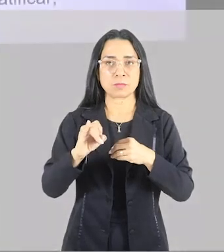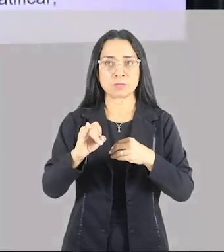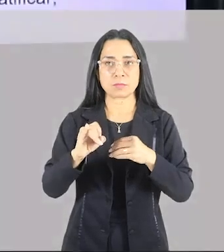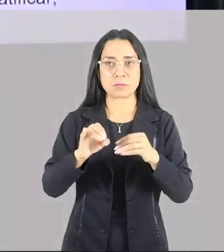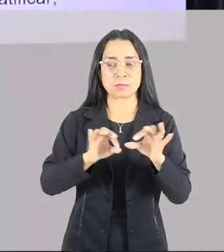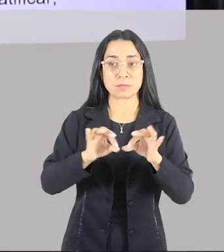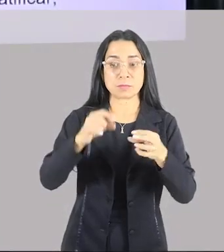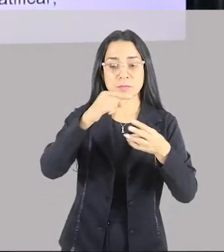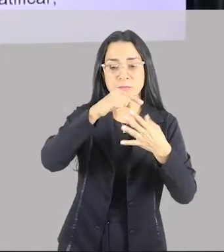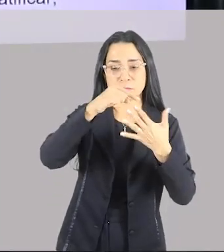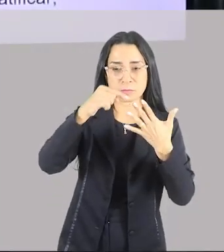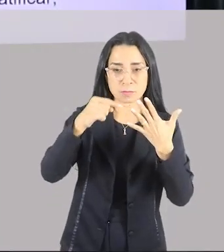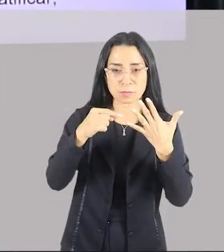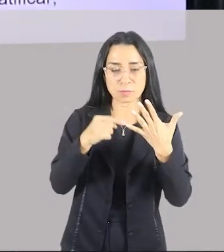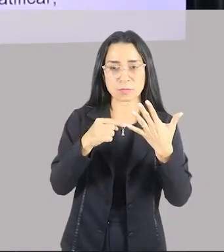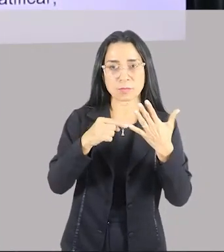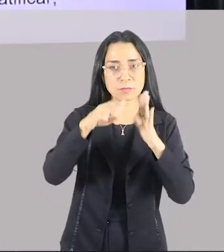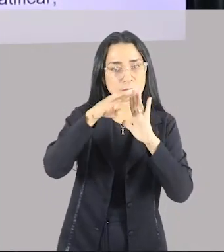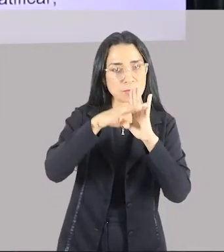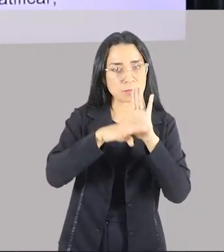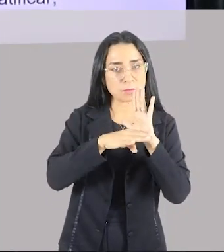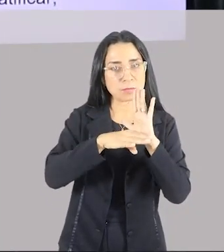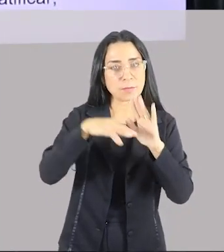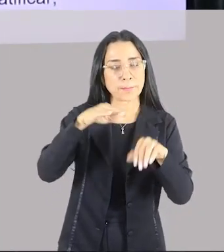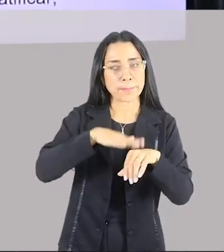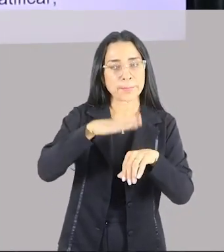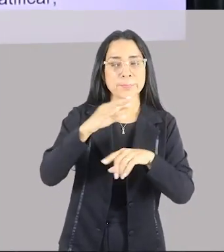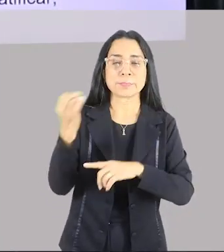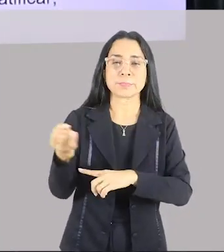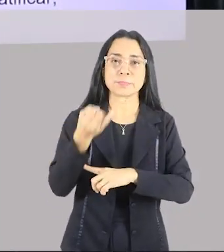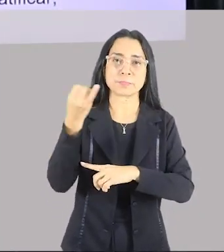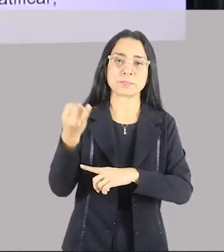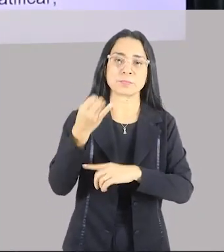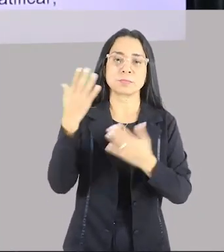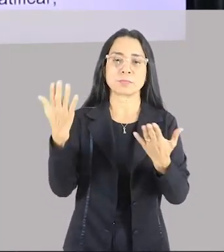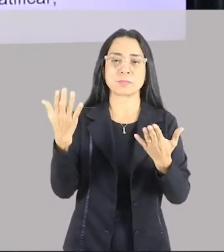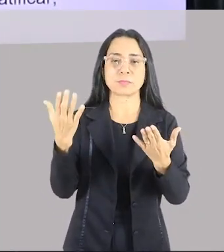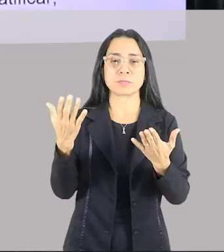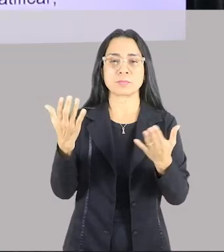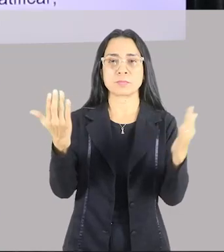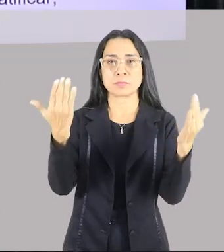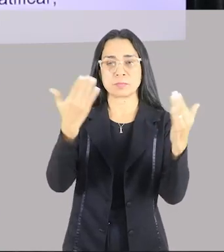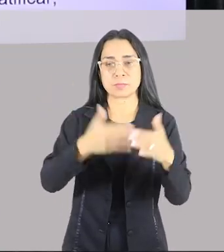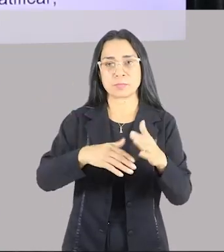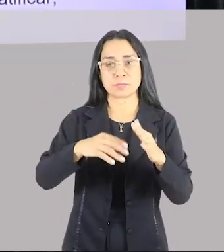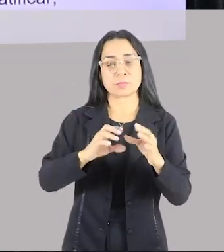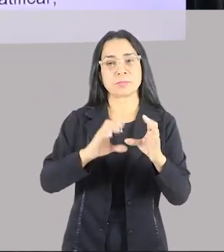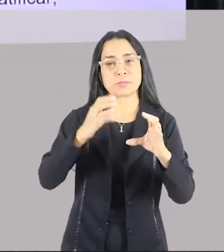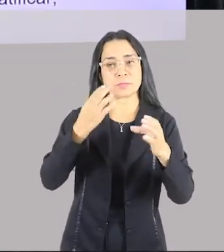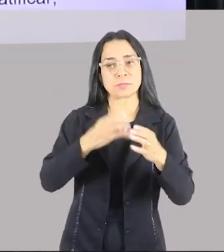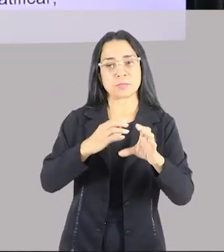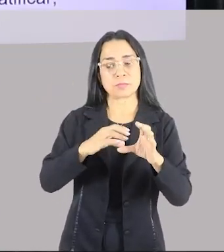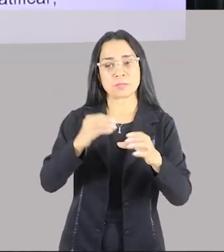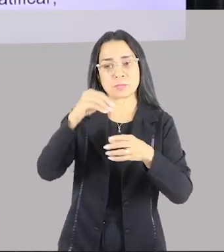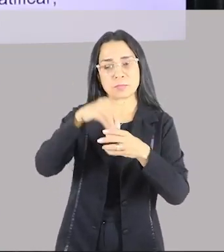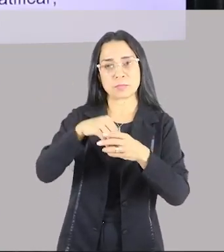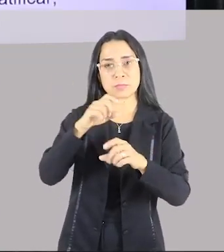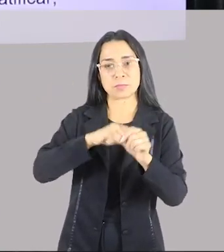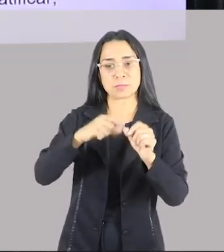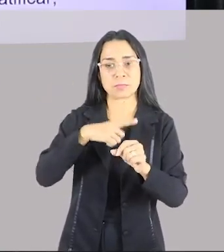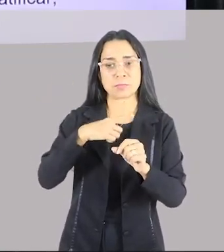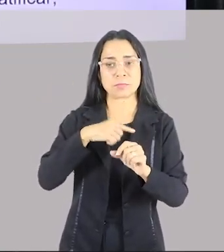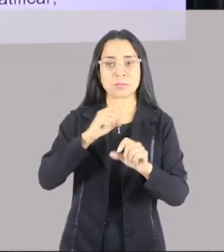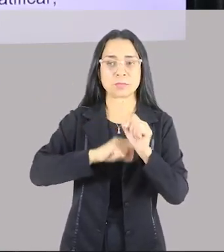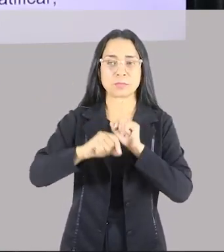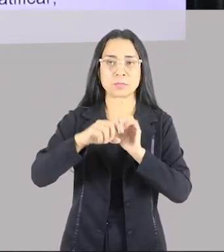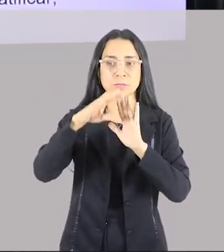para vocês as classificações mais importantes para as provas e concursos, dentre elas teria certamente